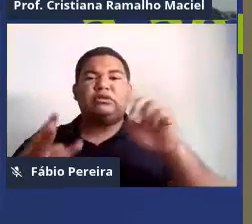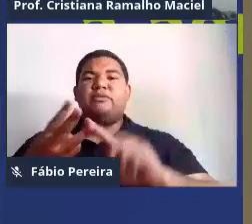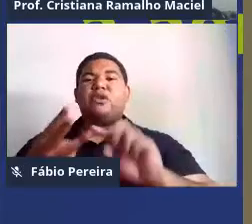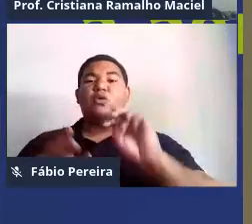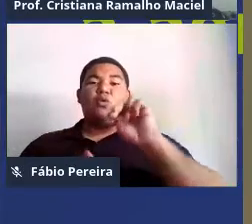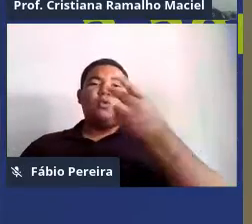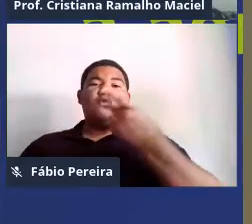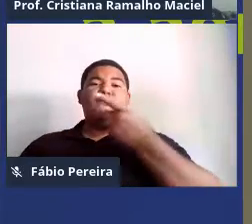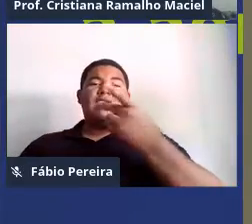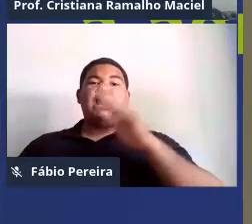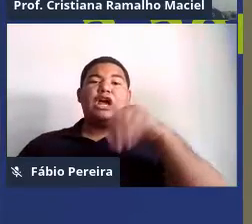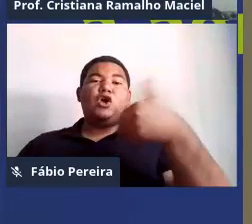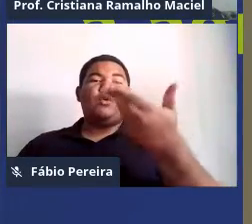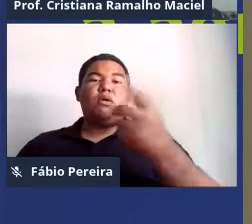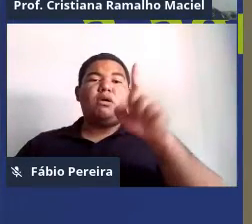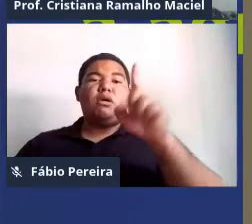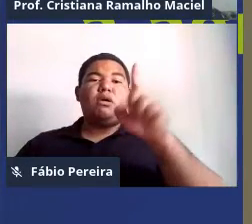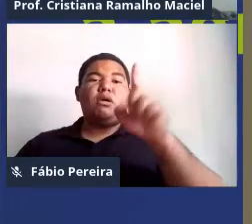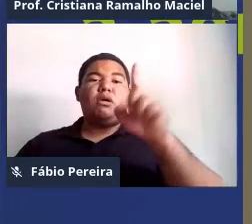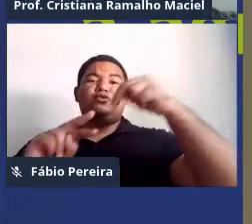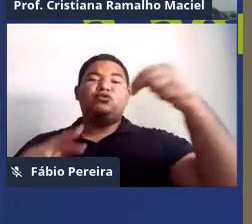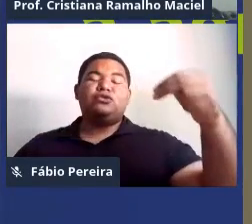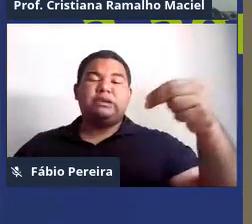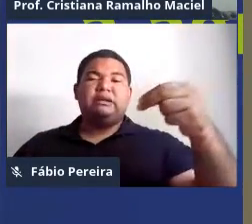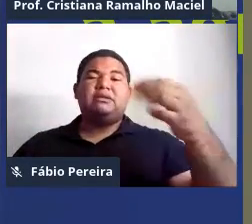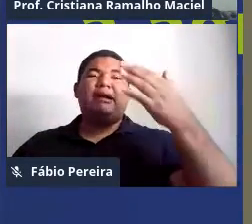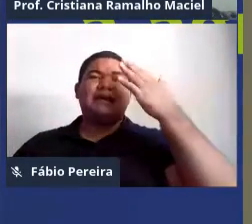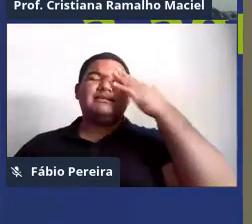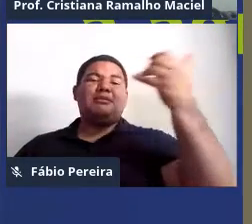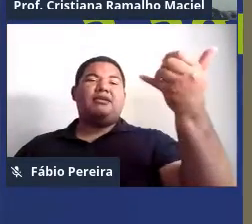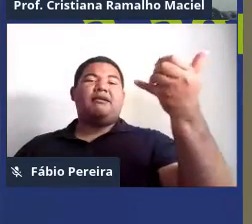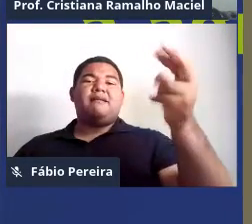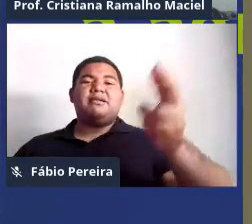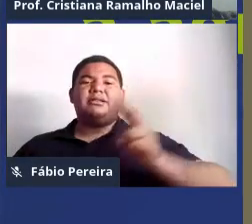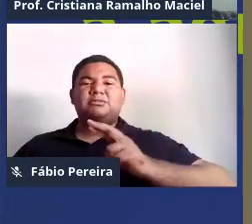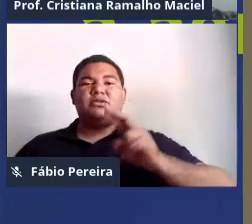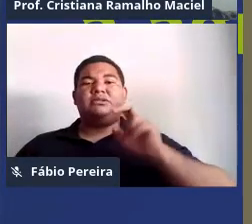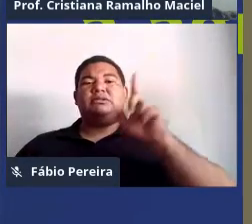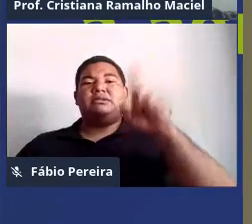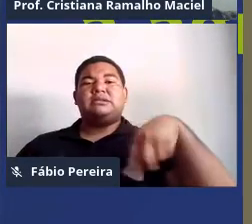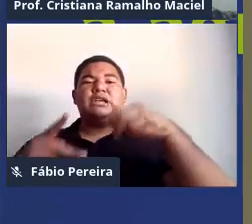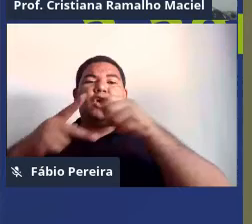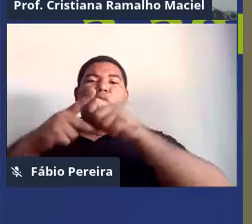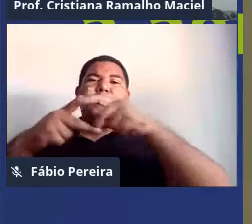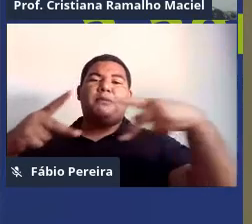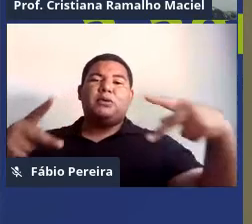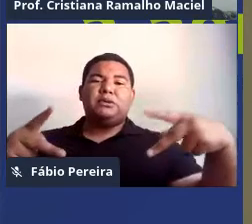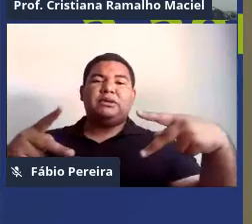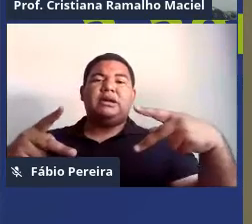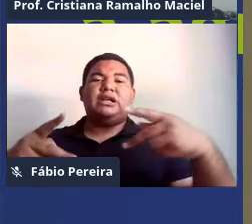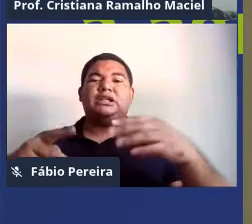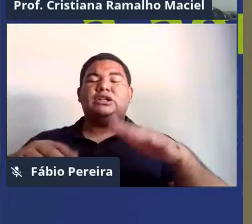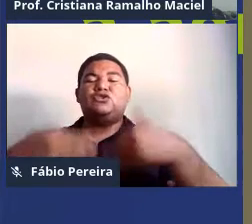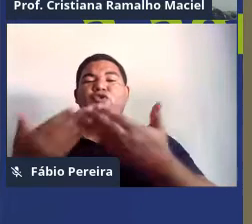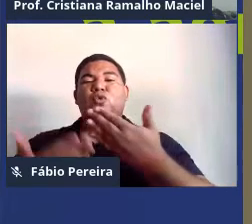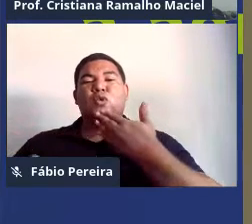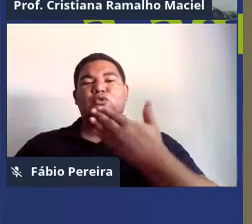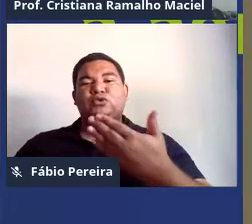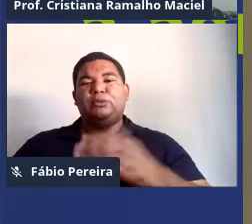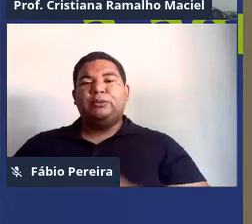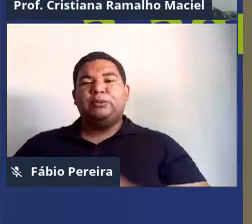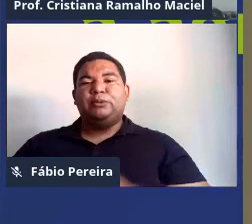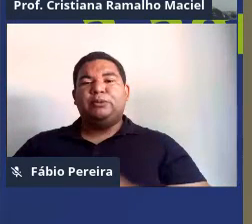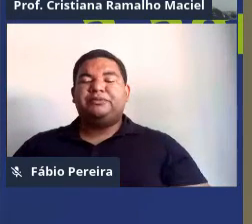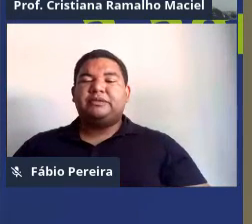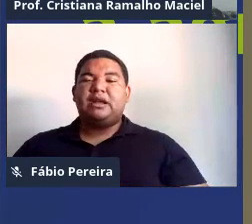uma proteína que faz parte do músculo, uma cadeia pesada do músculo. E aí, a partir